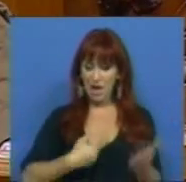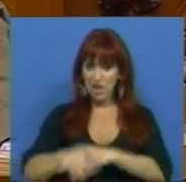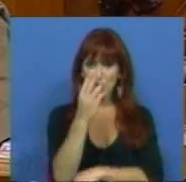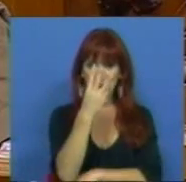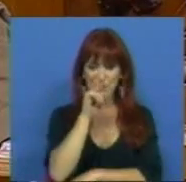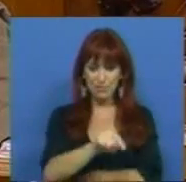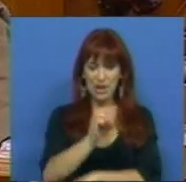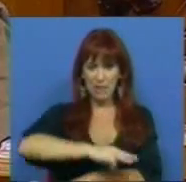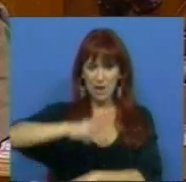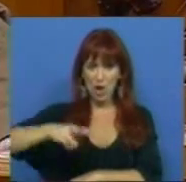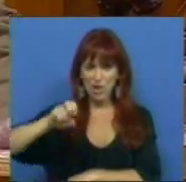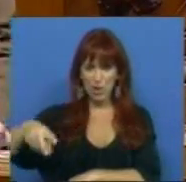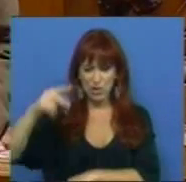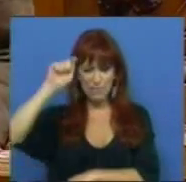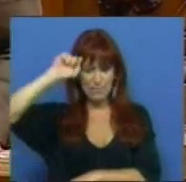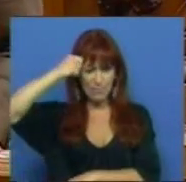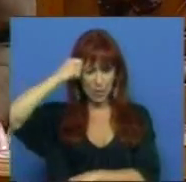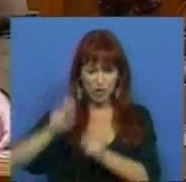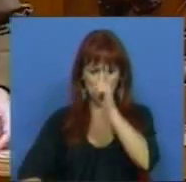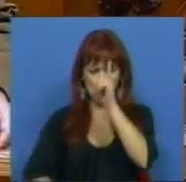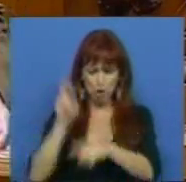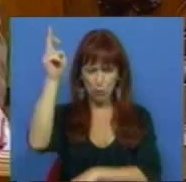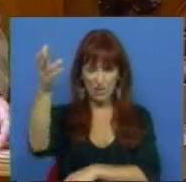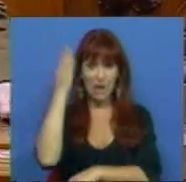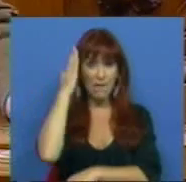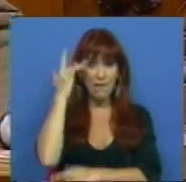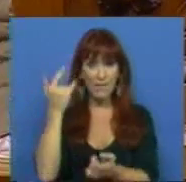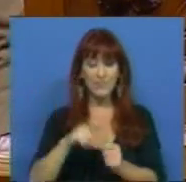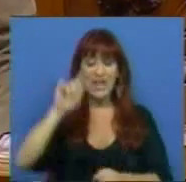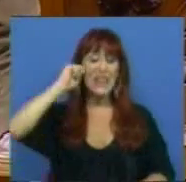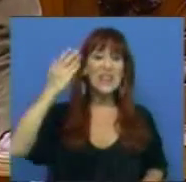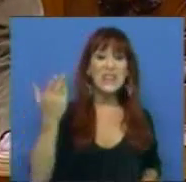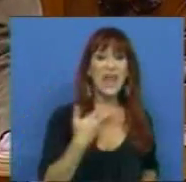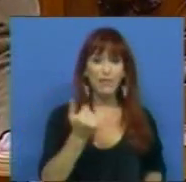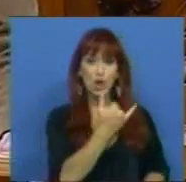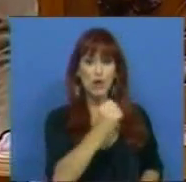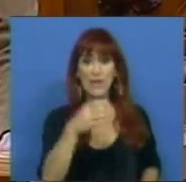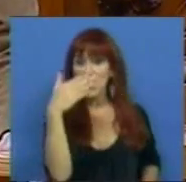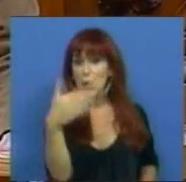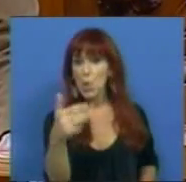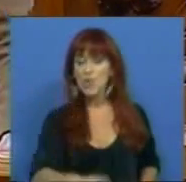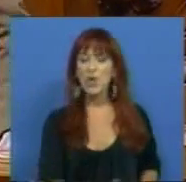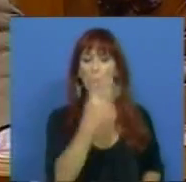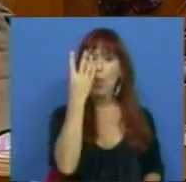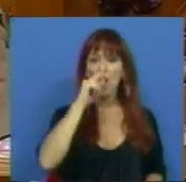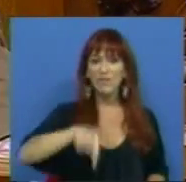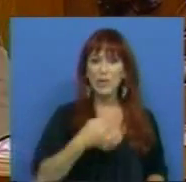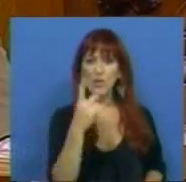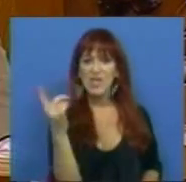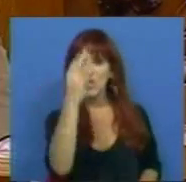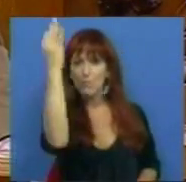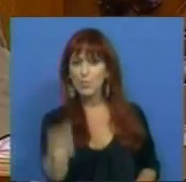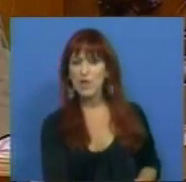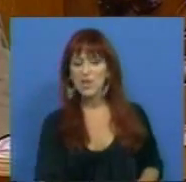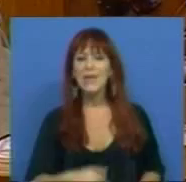3.000 milhões de euros de prejuízo, uma subida prevista para o déficit de 2011 de